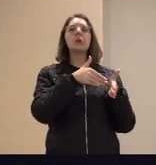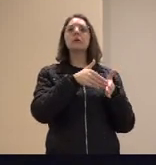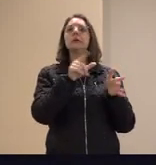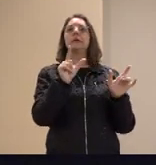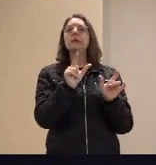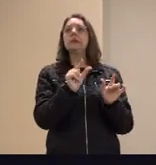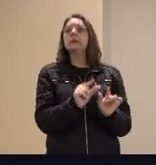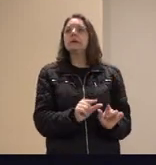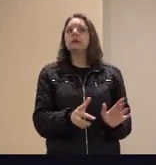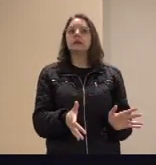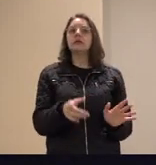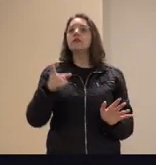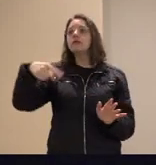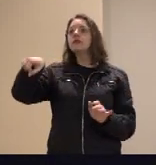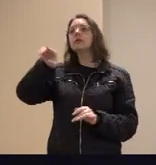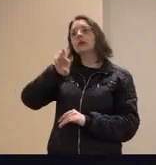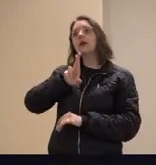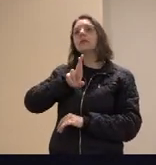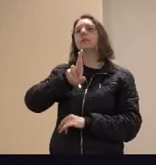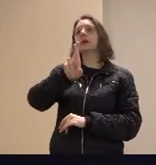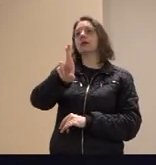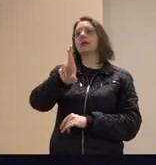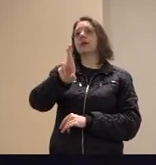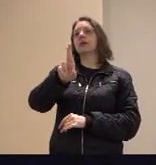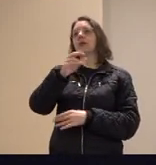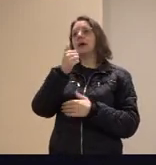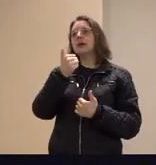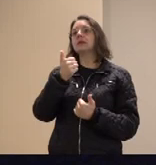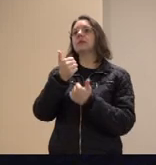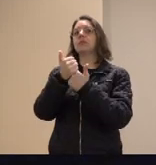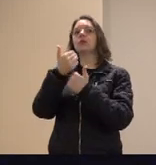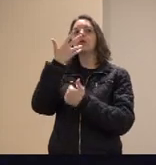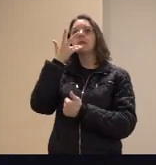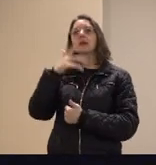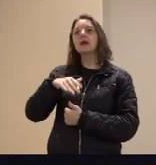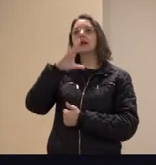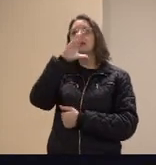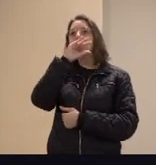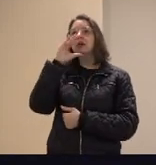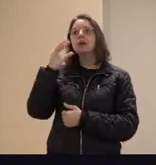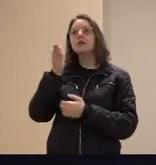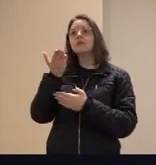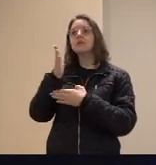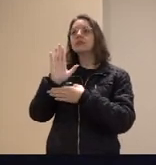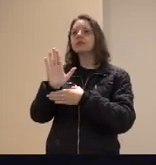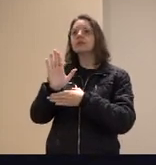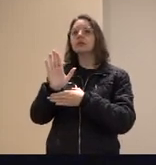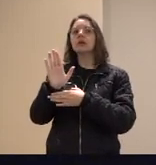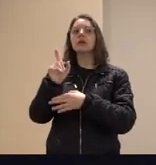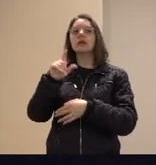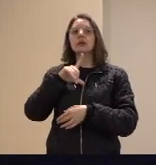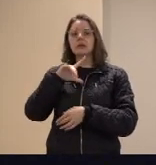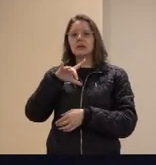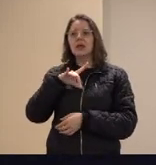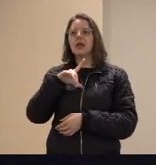vocês representam o que, efetivamente, uma criança e um adolescente têm